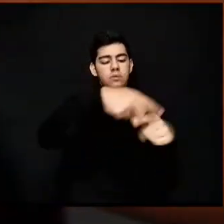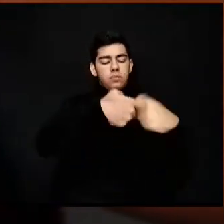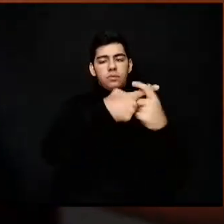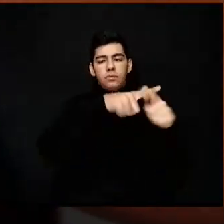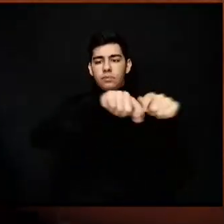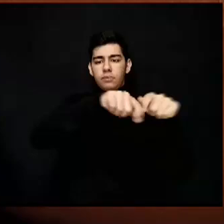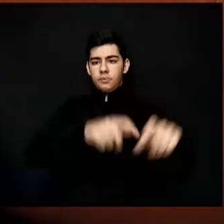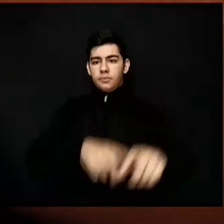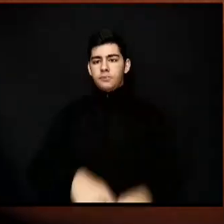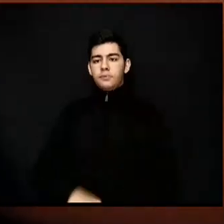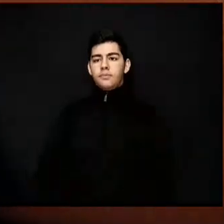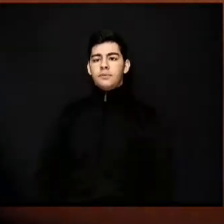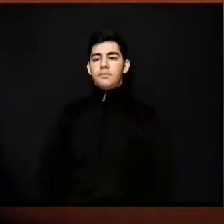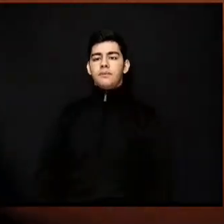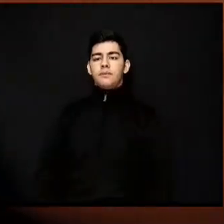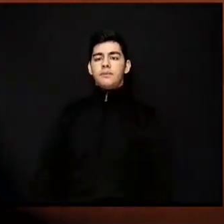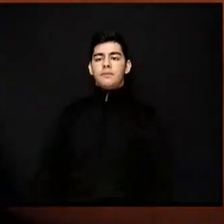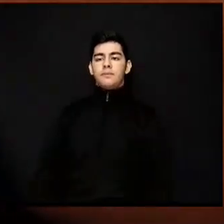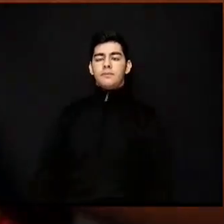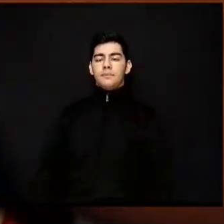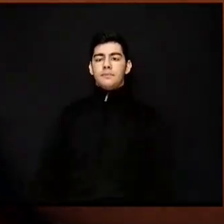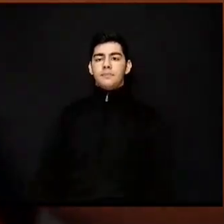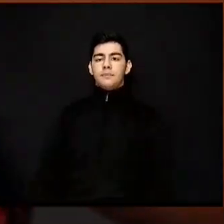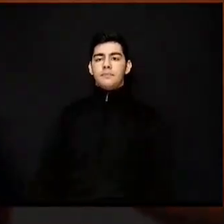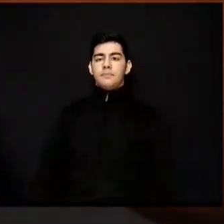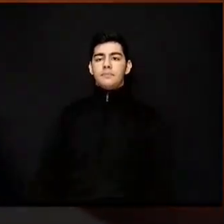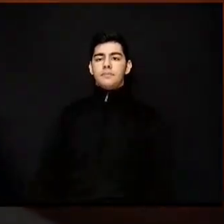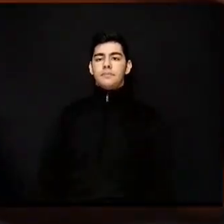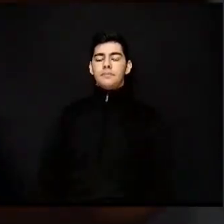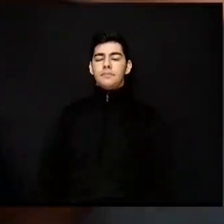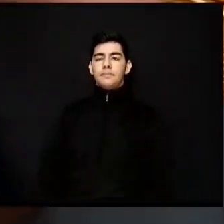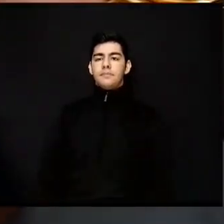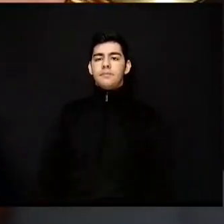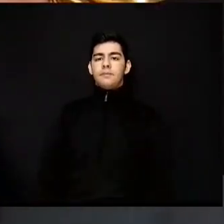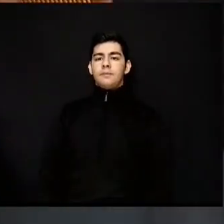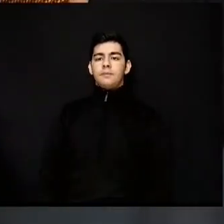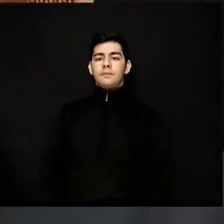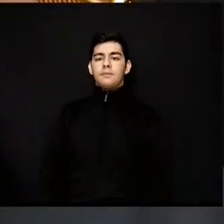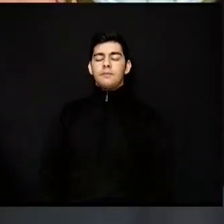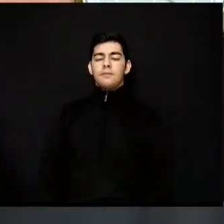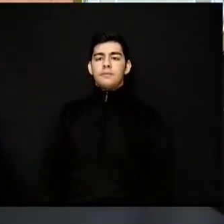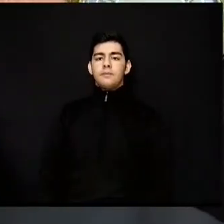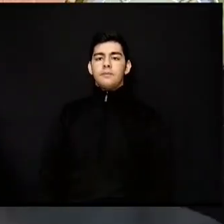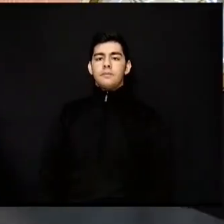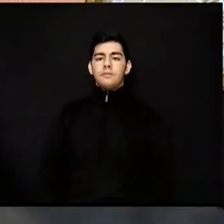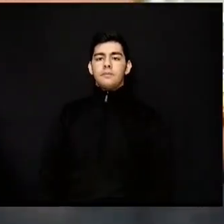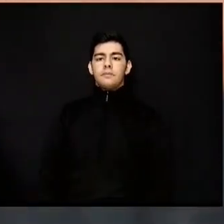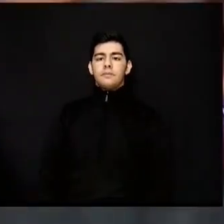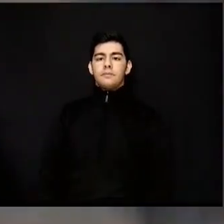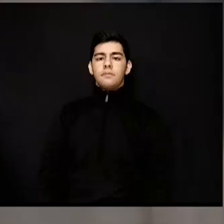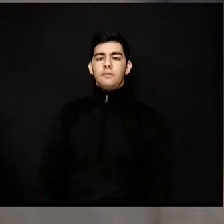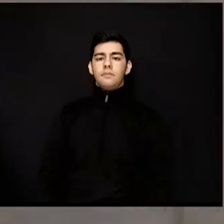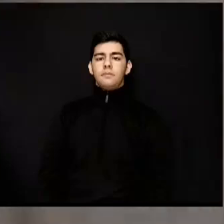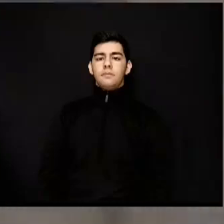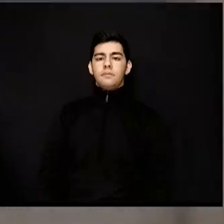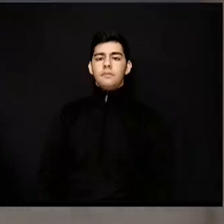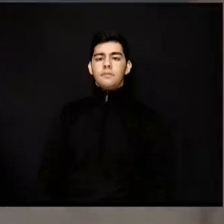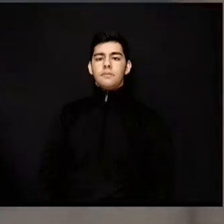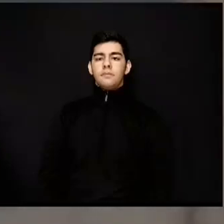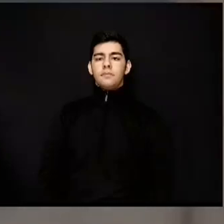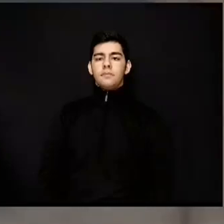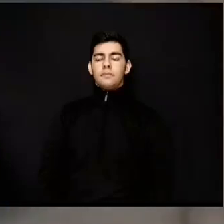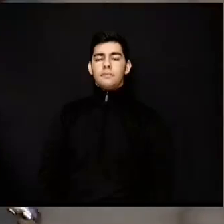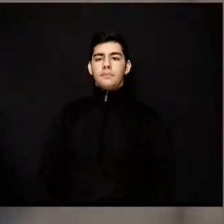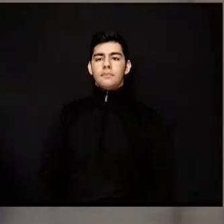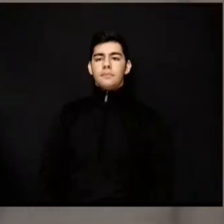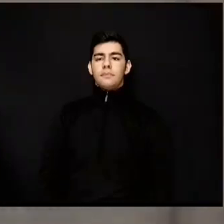Opa! E aí eu passo. Esse daqui. Foi, agora foi tudo. Isso. Aí